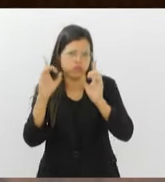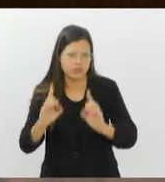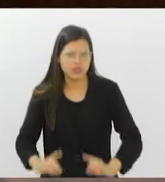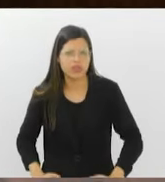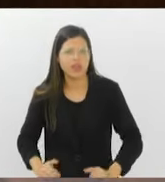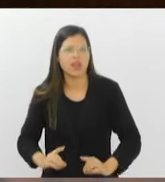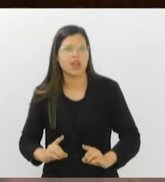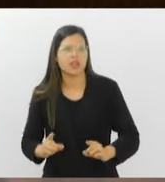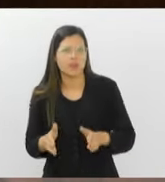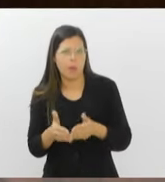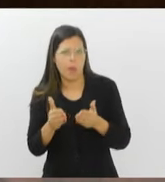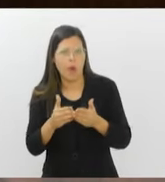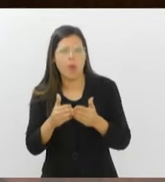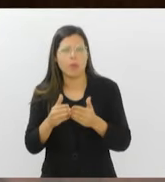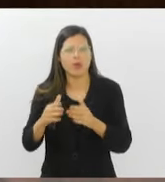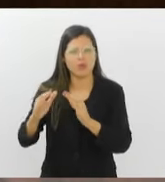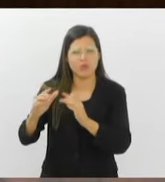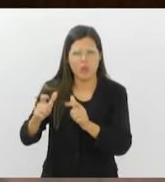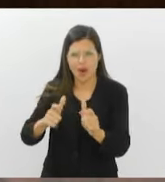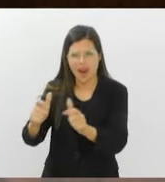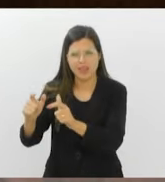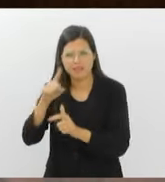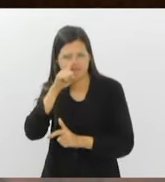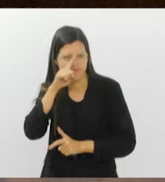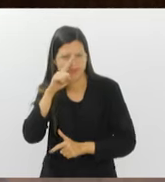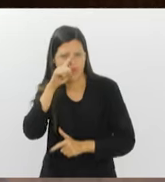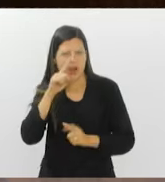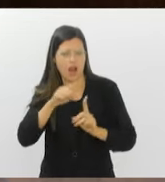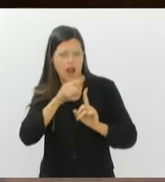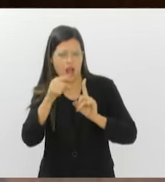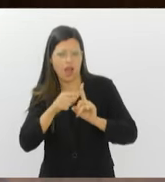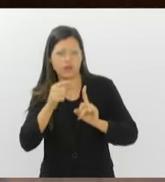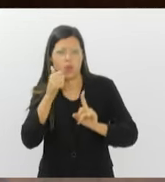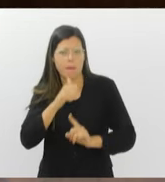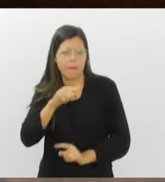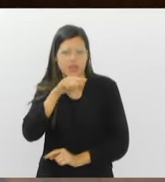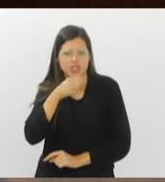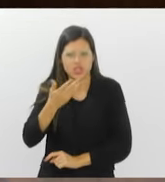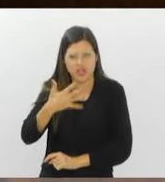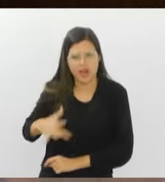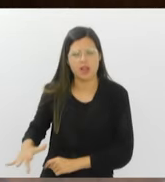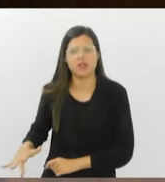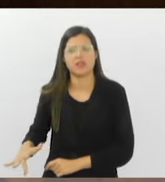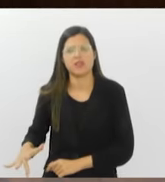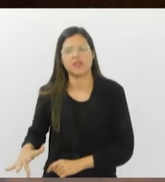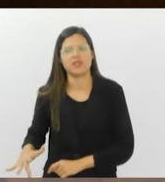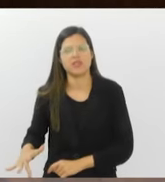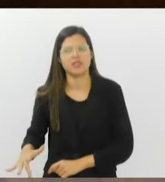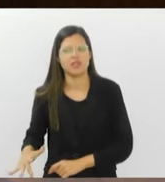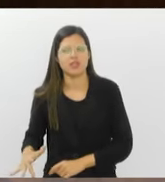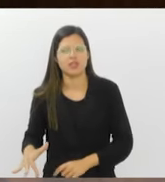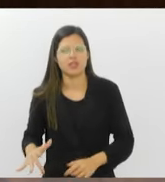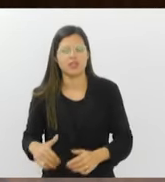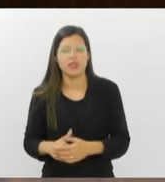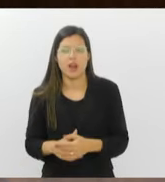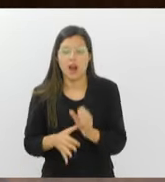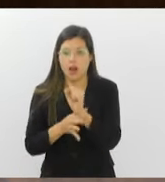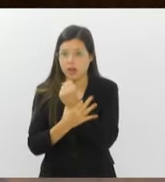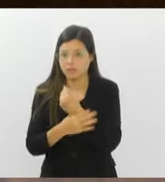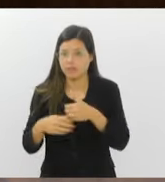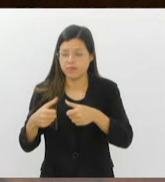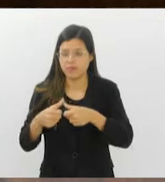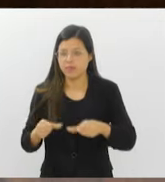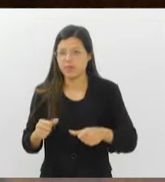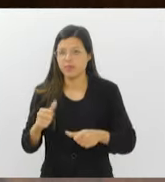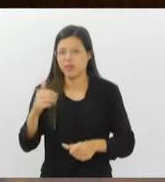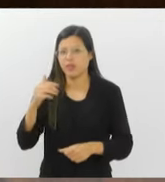em áreas de risco, grávidas ou mães com crianças pequenas, garantindo sua permanência e sucesso no